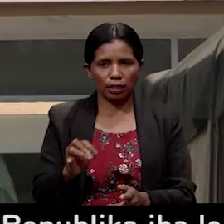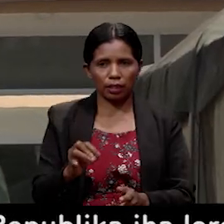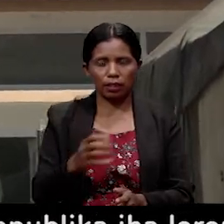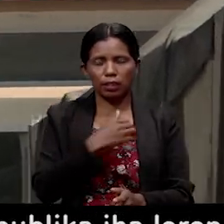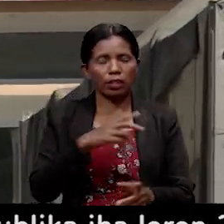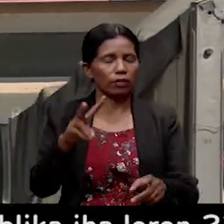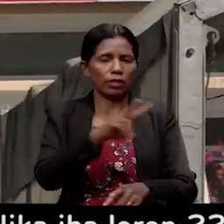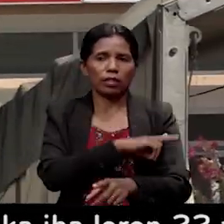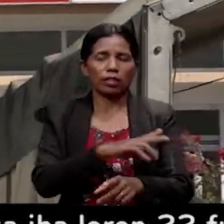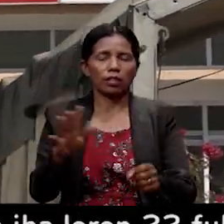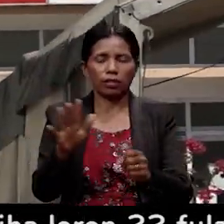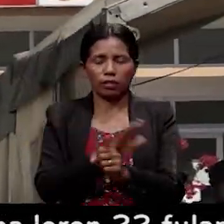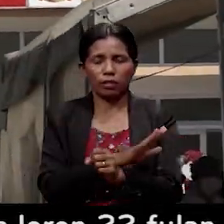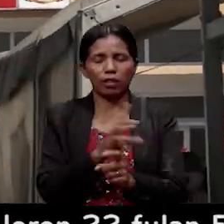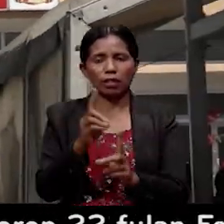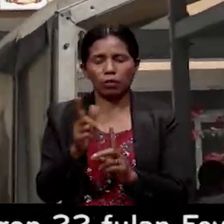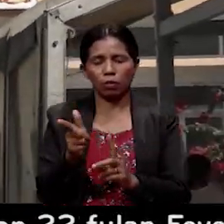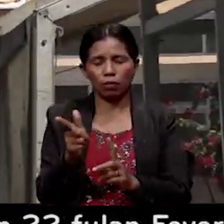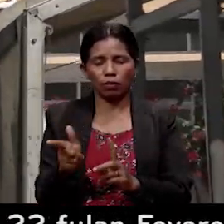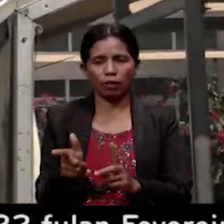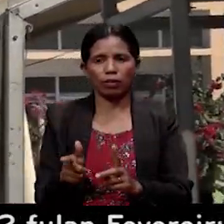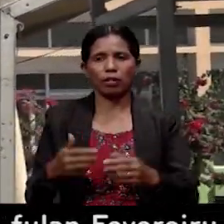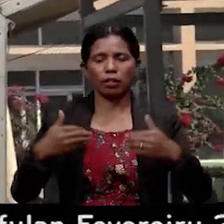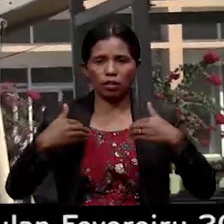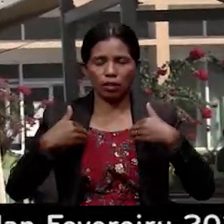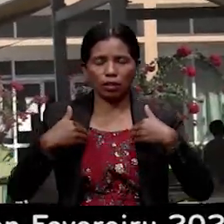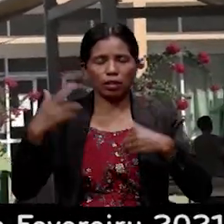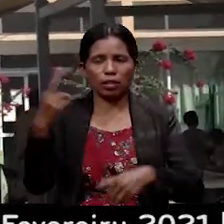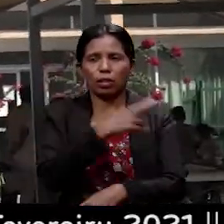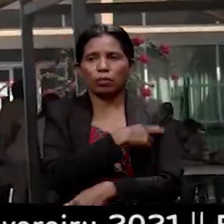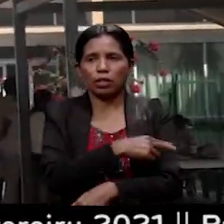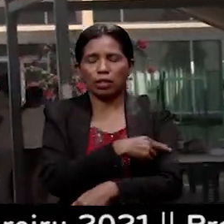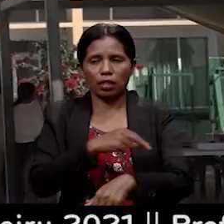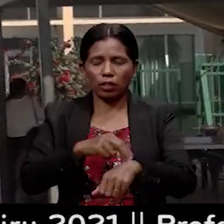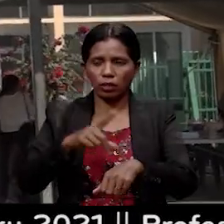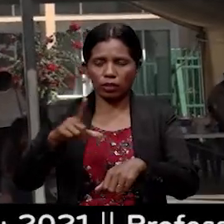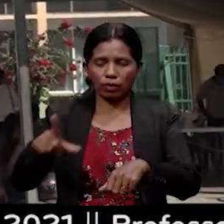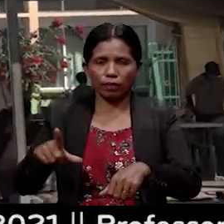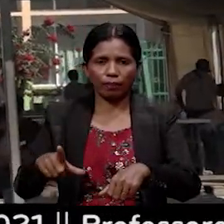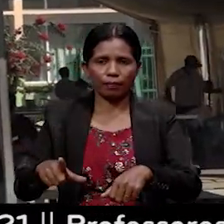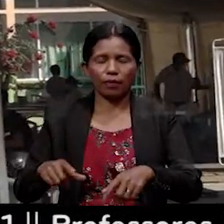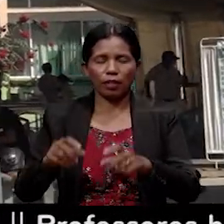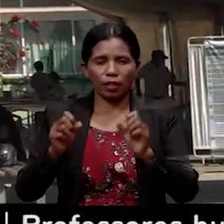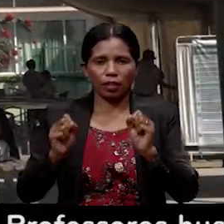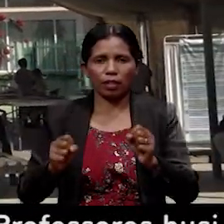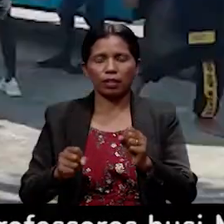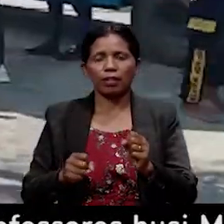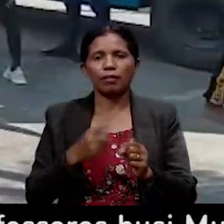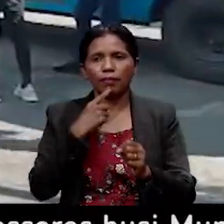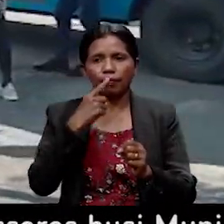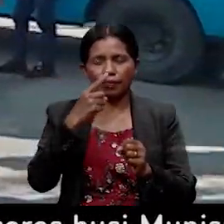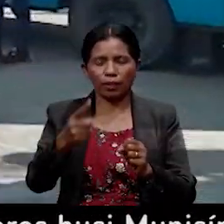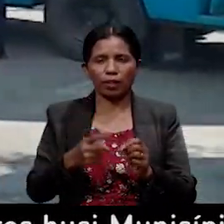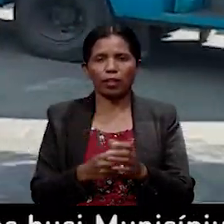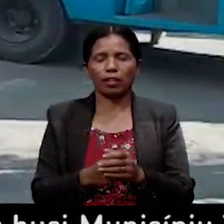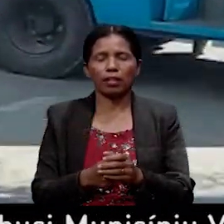ronulu resin rua fulan agosto. Diagnosticado iha Hospital Nacional Guido Valadares, ho sindroma insuficiência